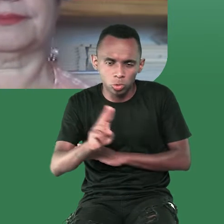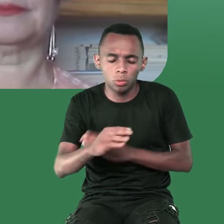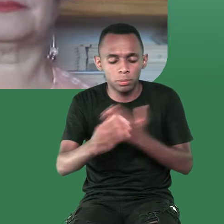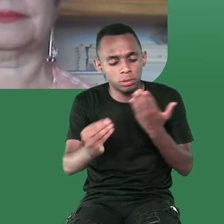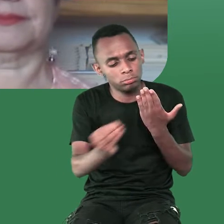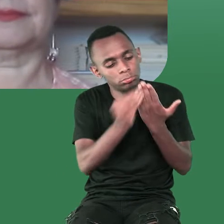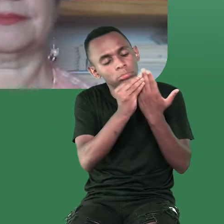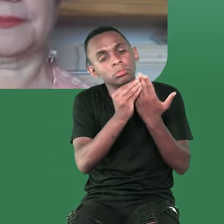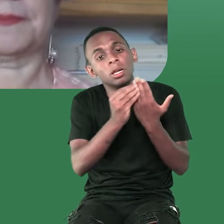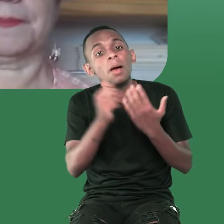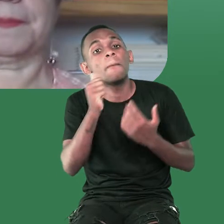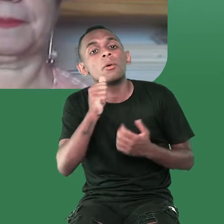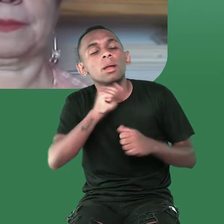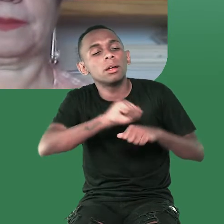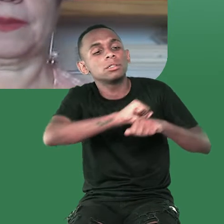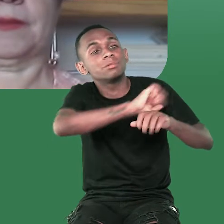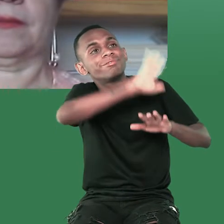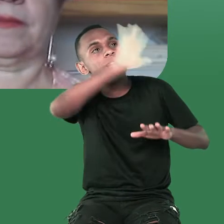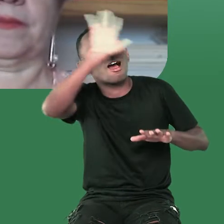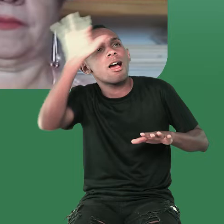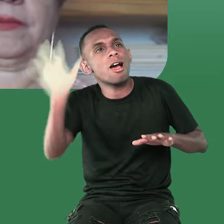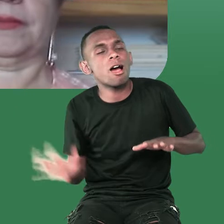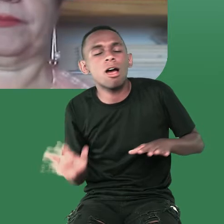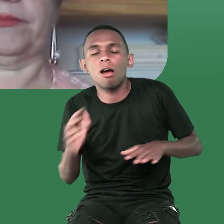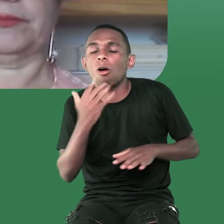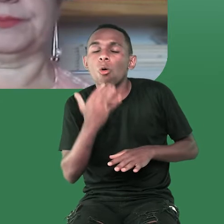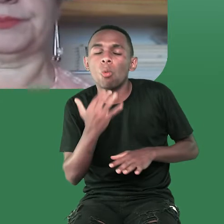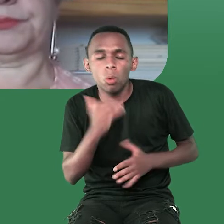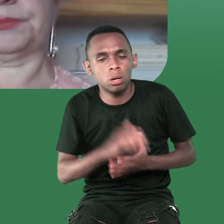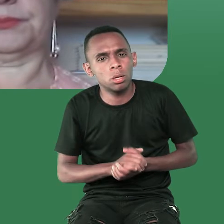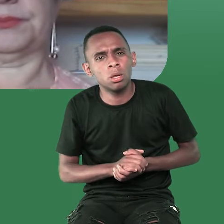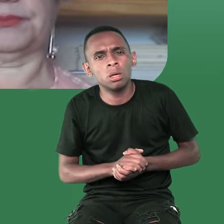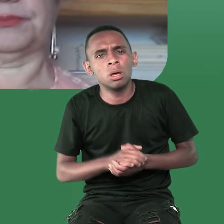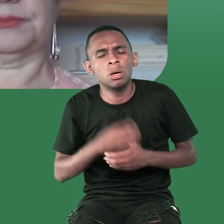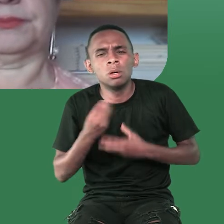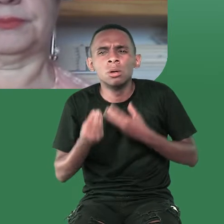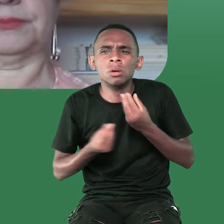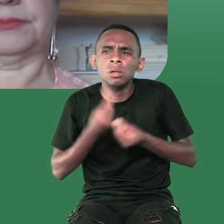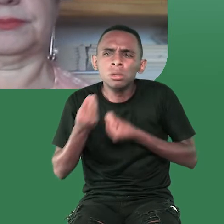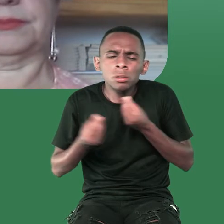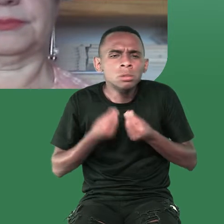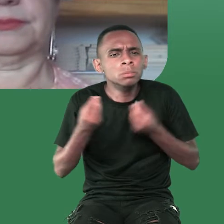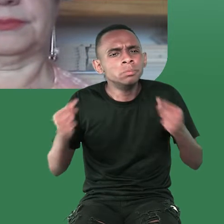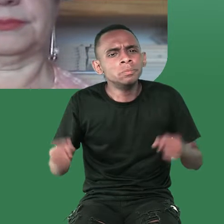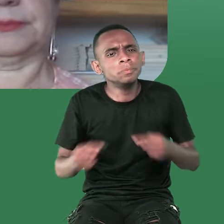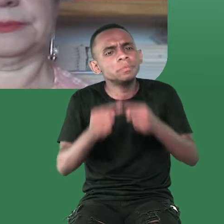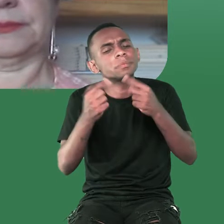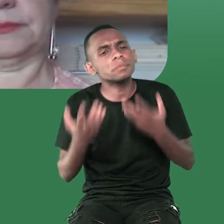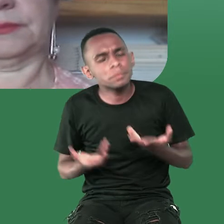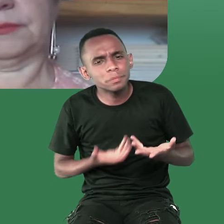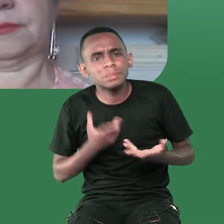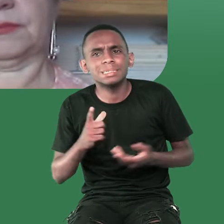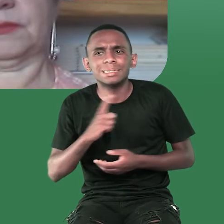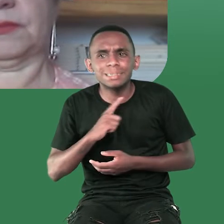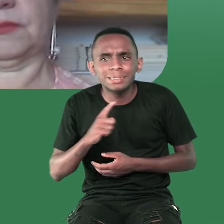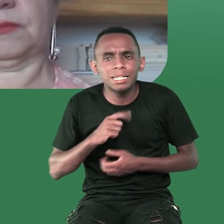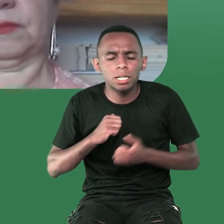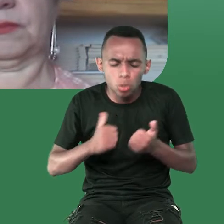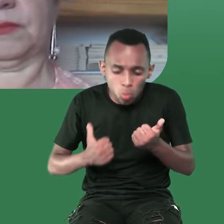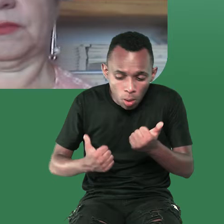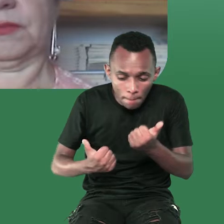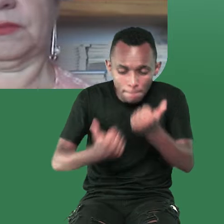Mulheres Arco-Íris. É, qual que é o tom de sororidade do livro? Ele tem, assim, uma questão do